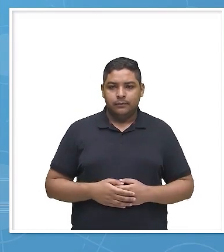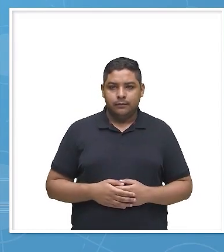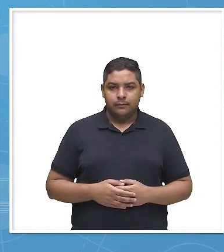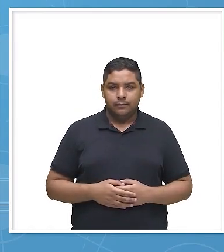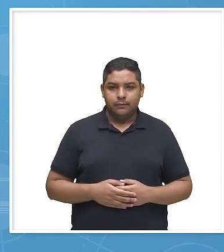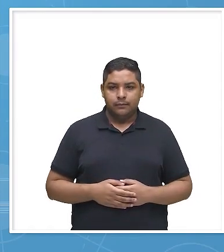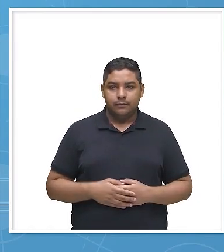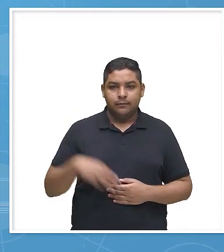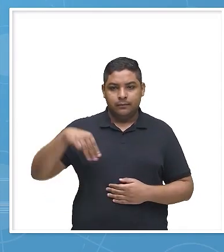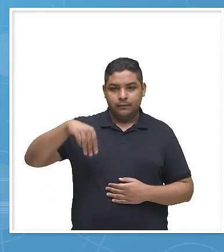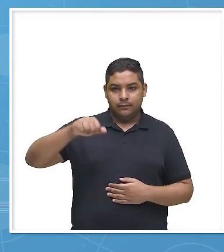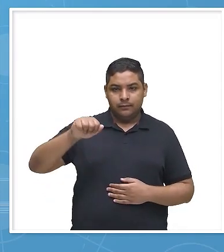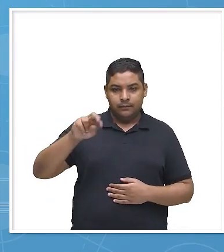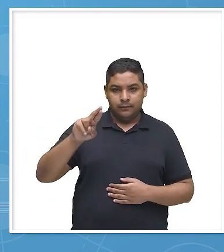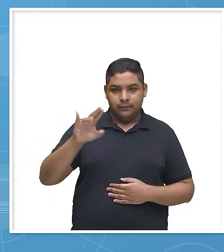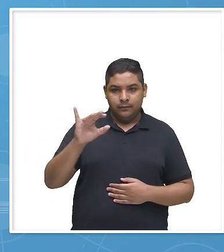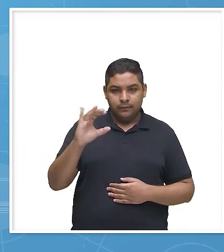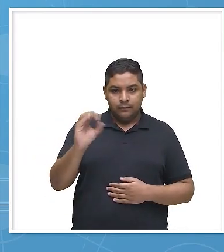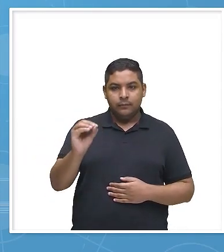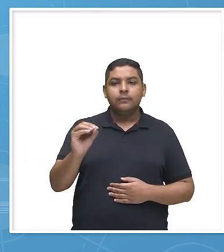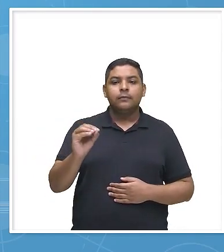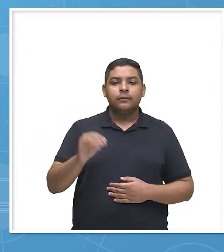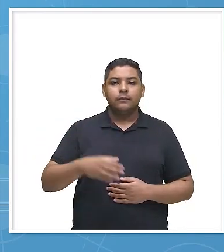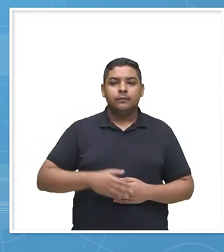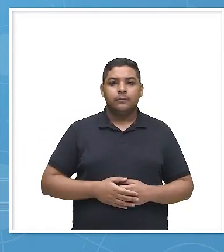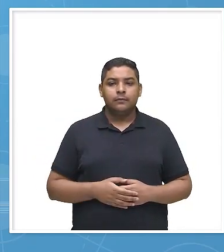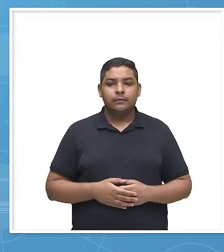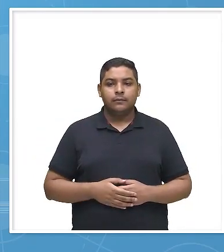O Márcio enviou para a